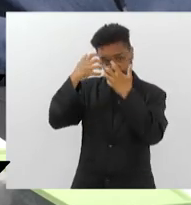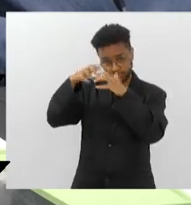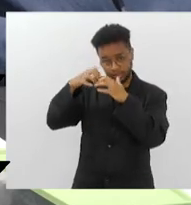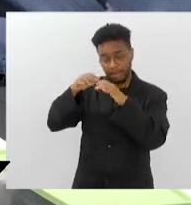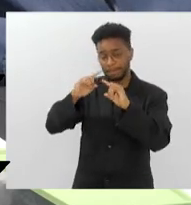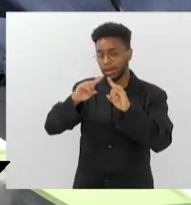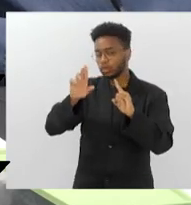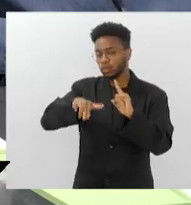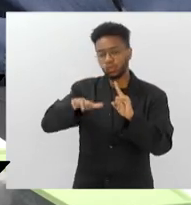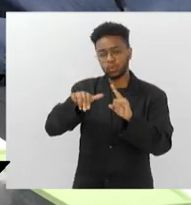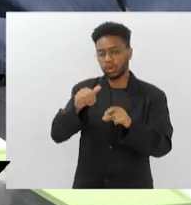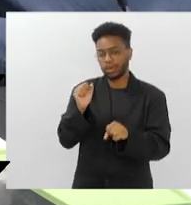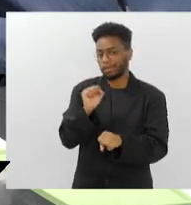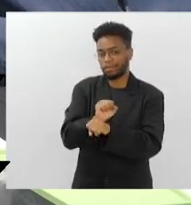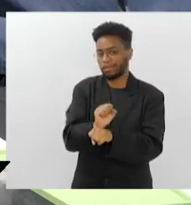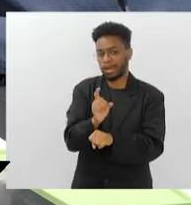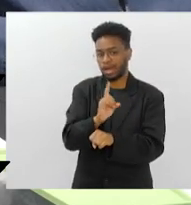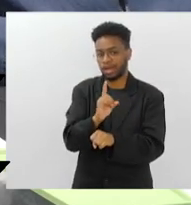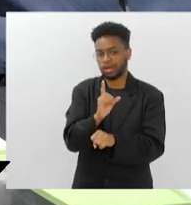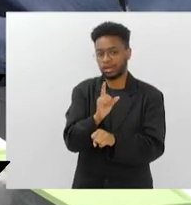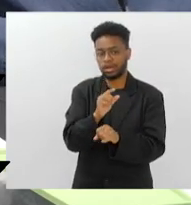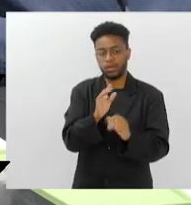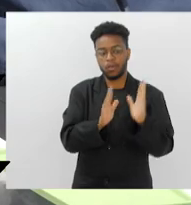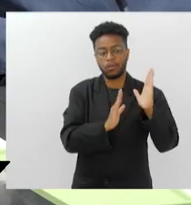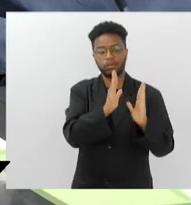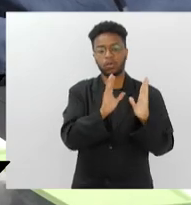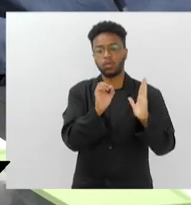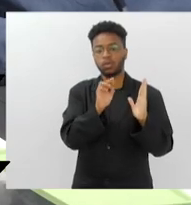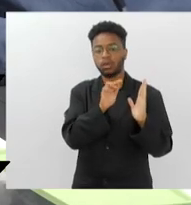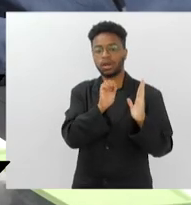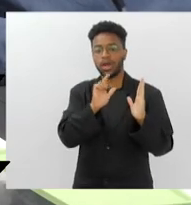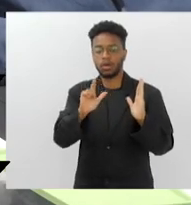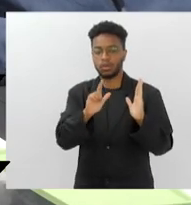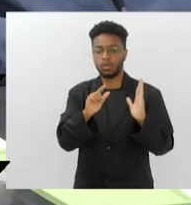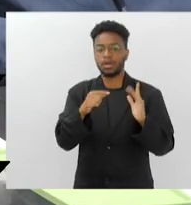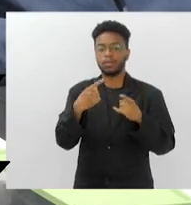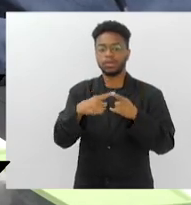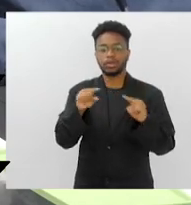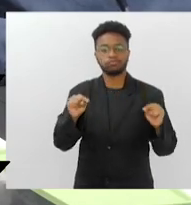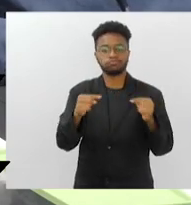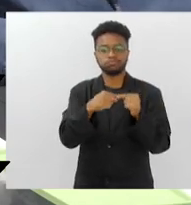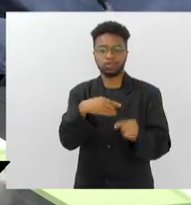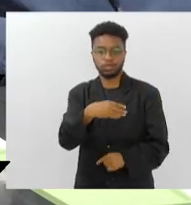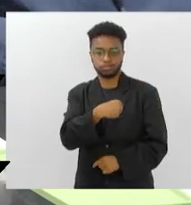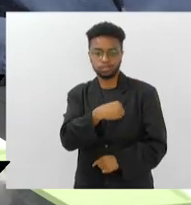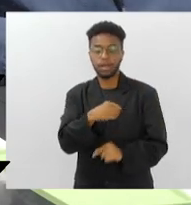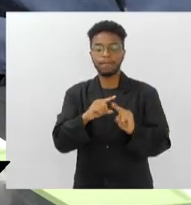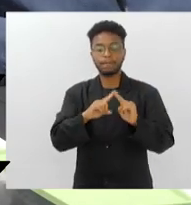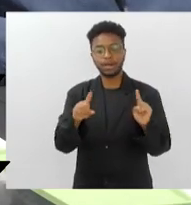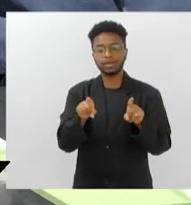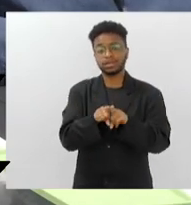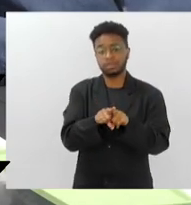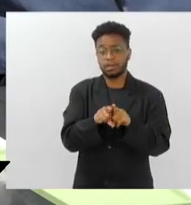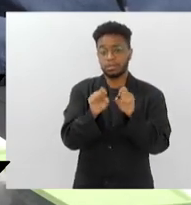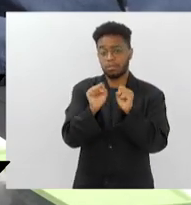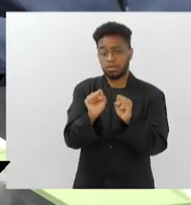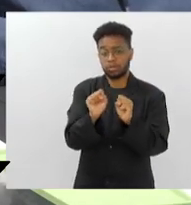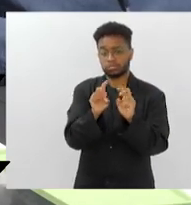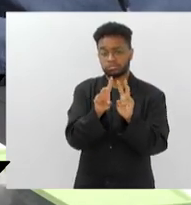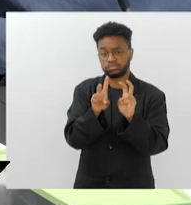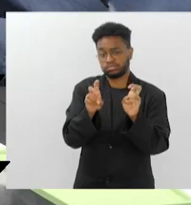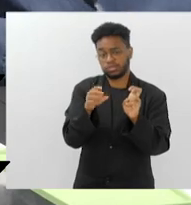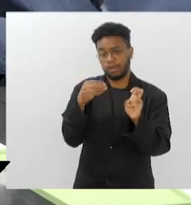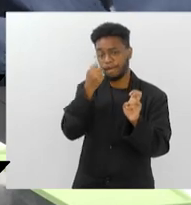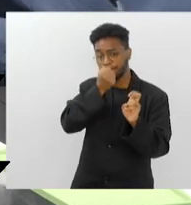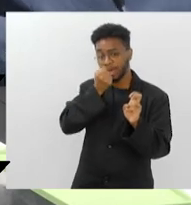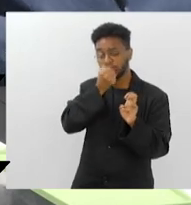abandona uma uma fase oral que é associada ao seio materno mas pode ser associada ao beijo por exemplo então